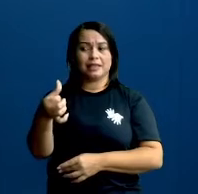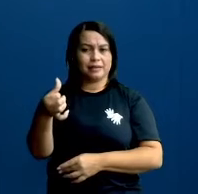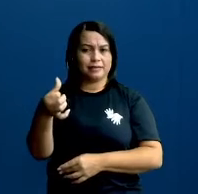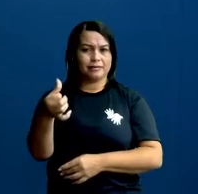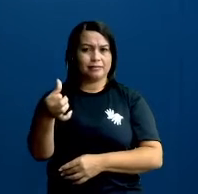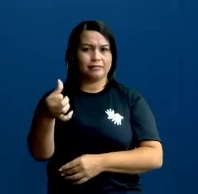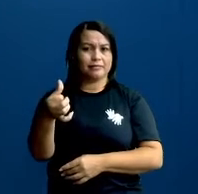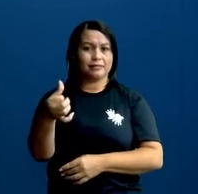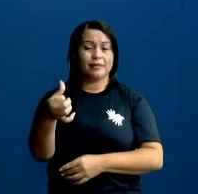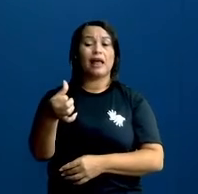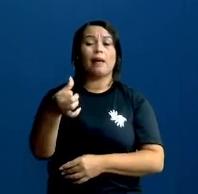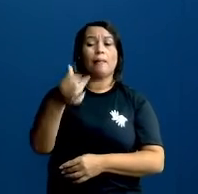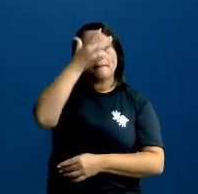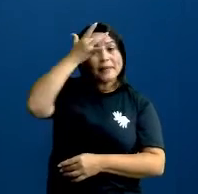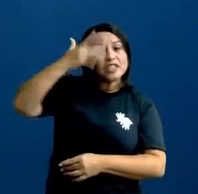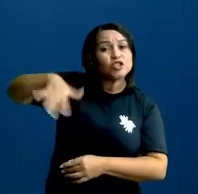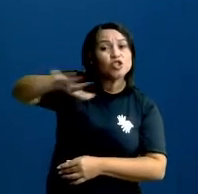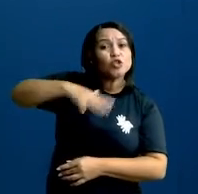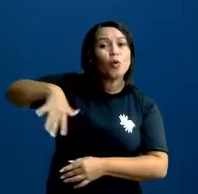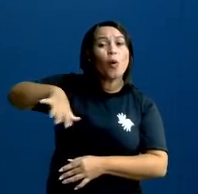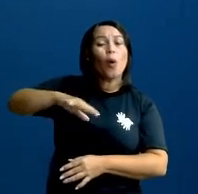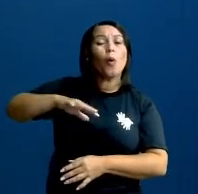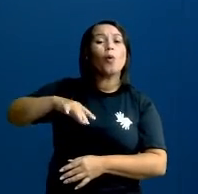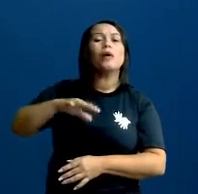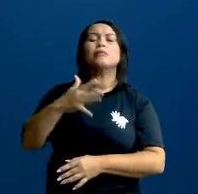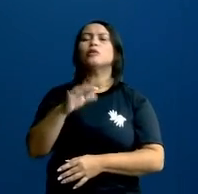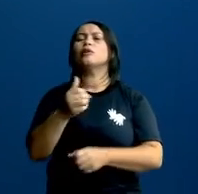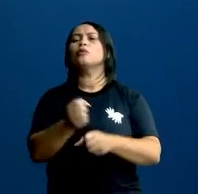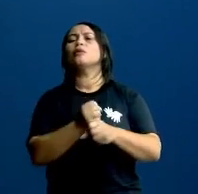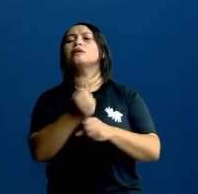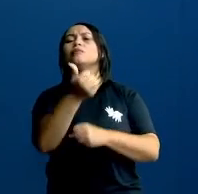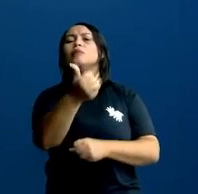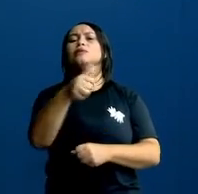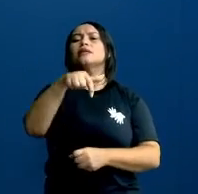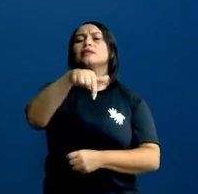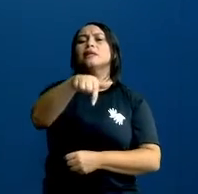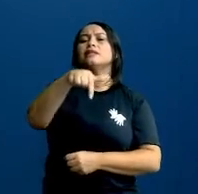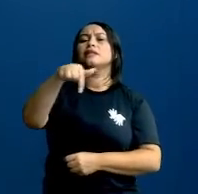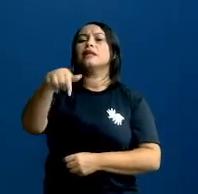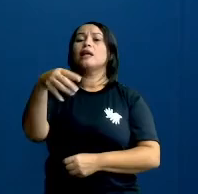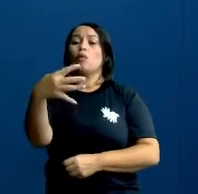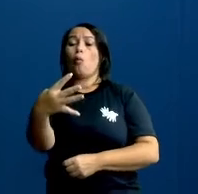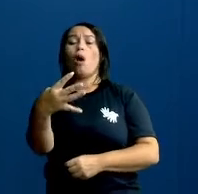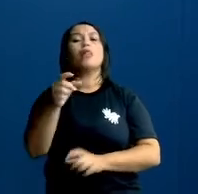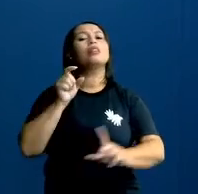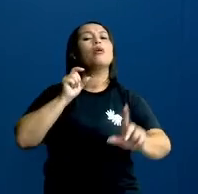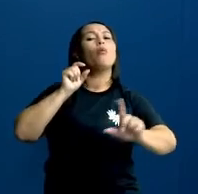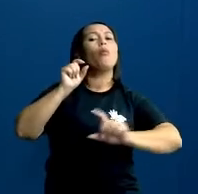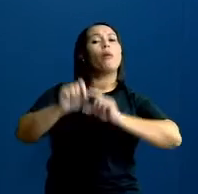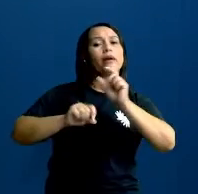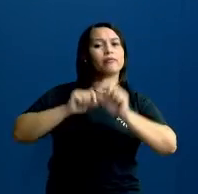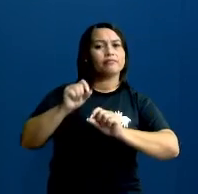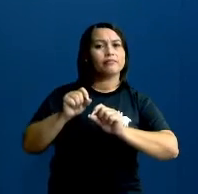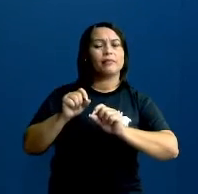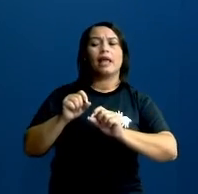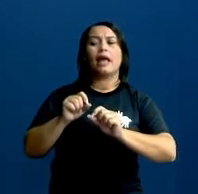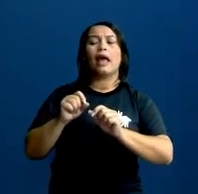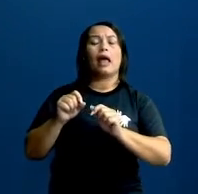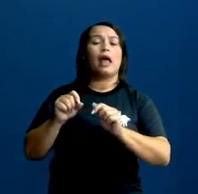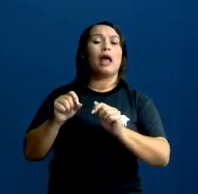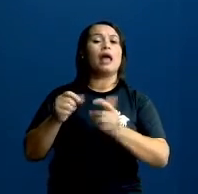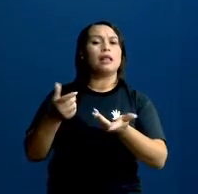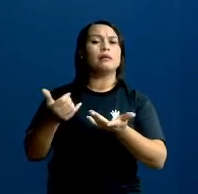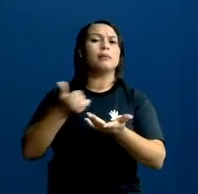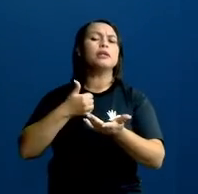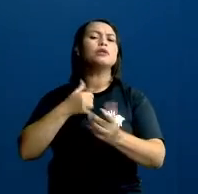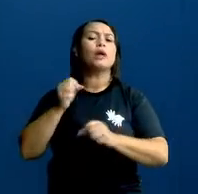4.866 habitantes em 1774. Então, o que é que eu vou fazer? Ele me diz